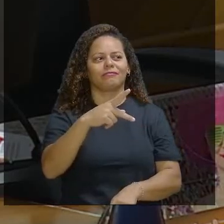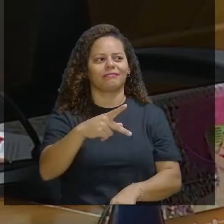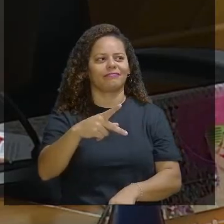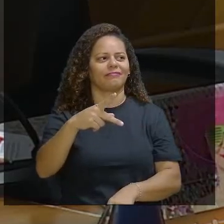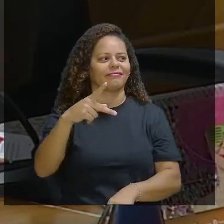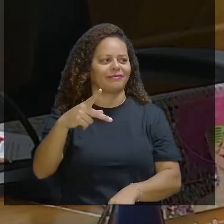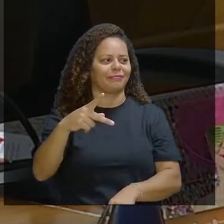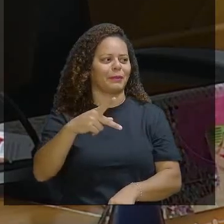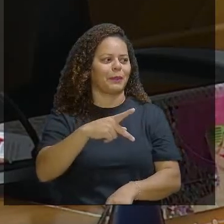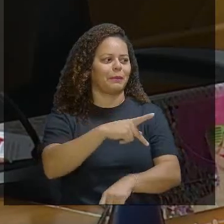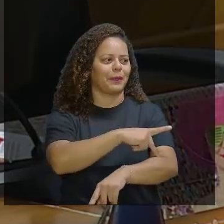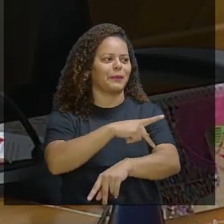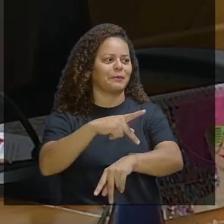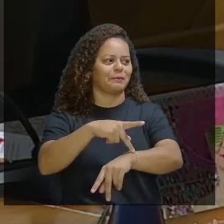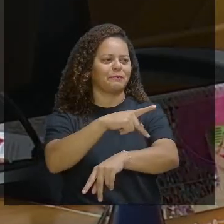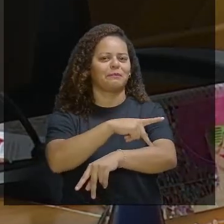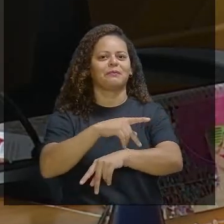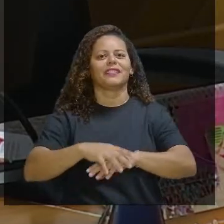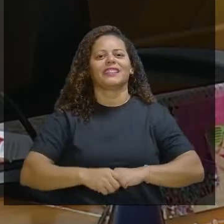de Pedagogia.